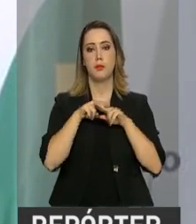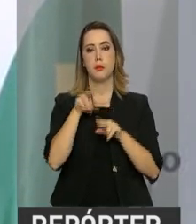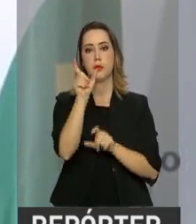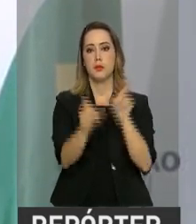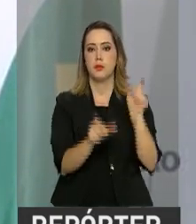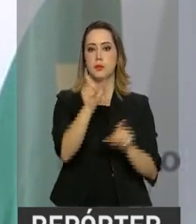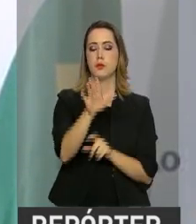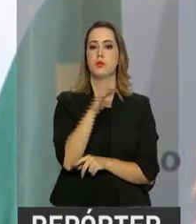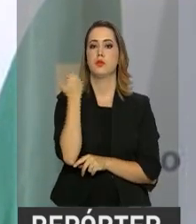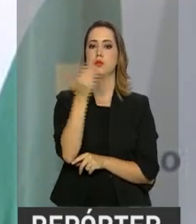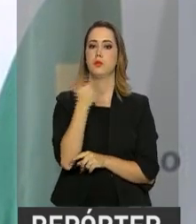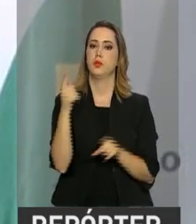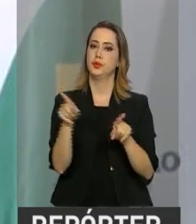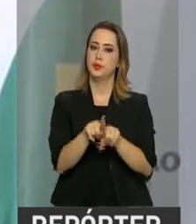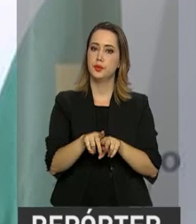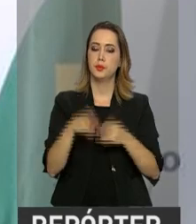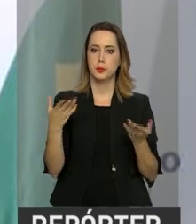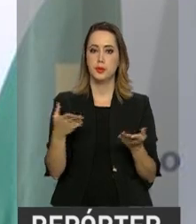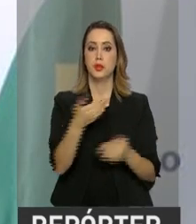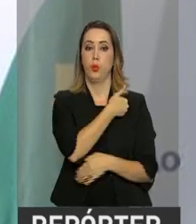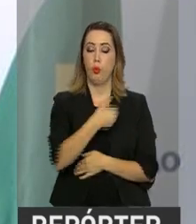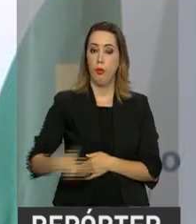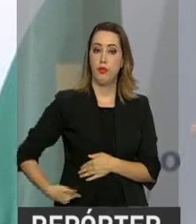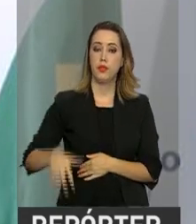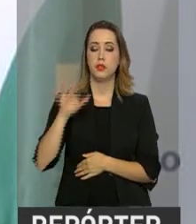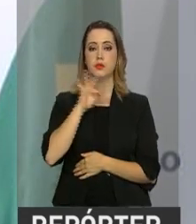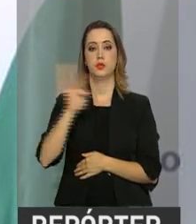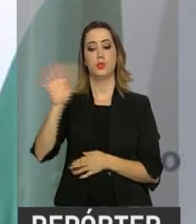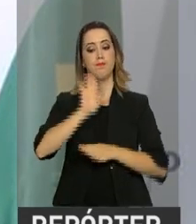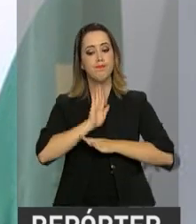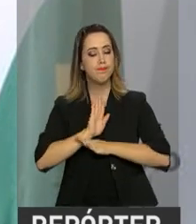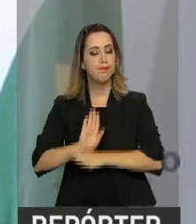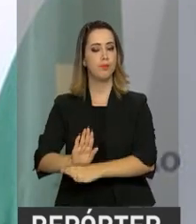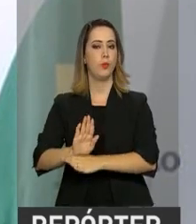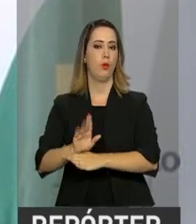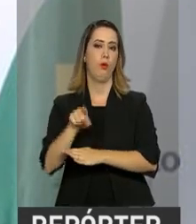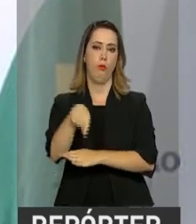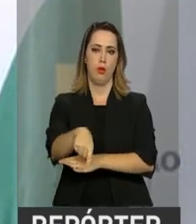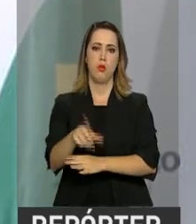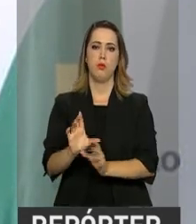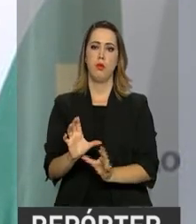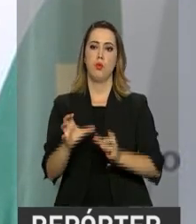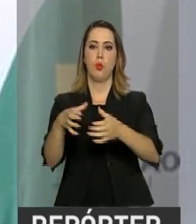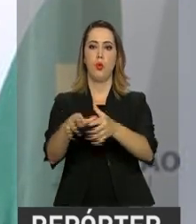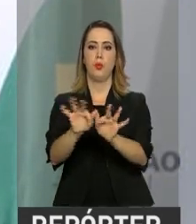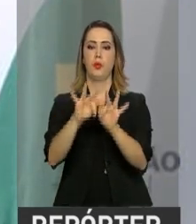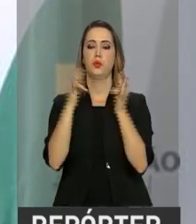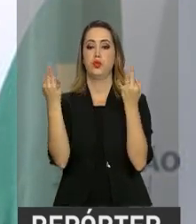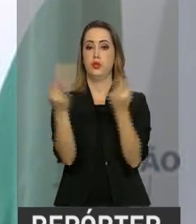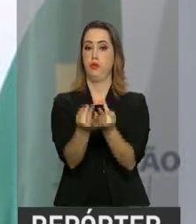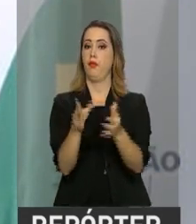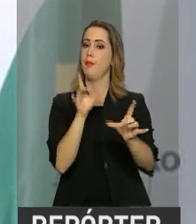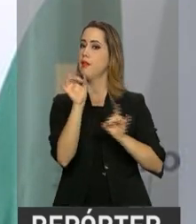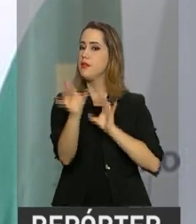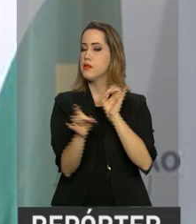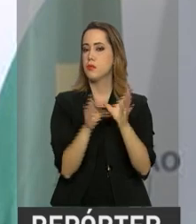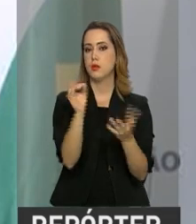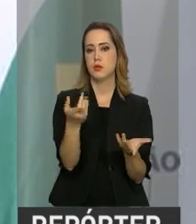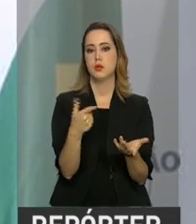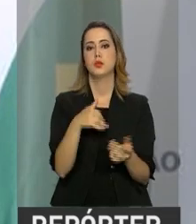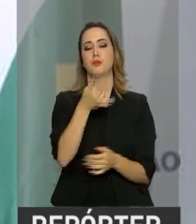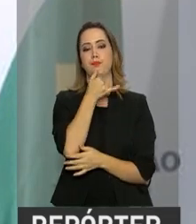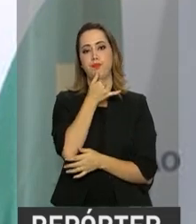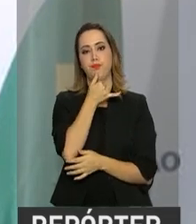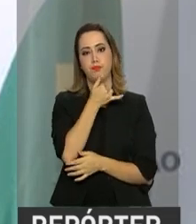era tomar providências do governo federal a fim de dar apoio às famílias, especialmente, que se